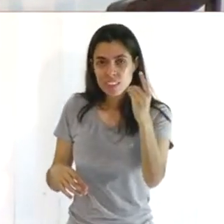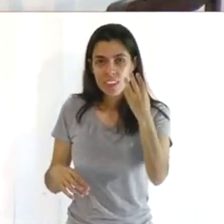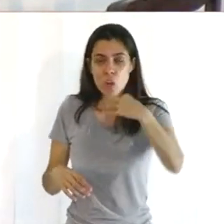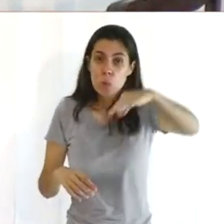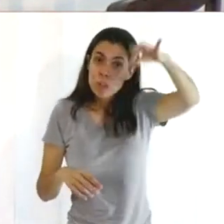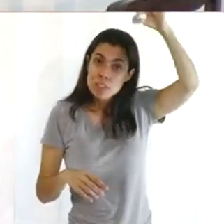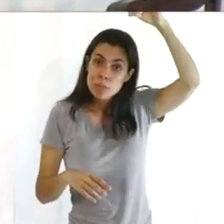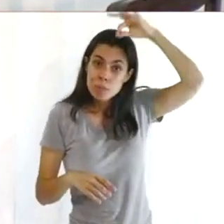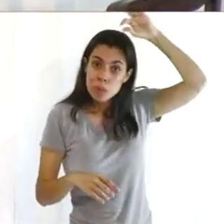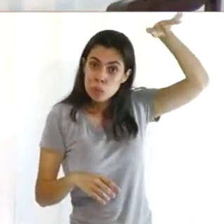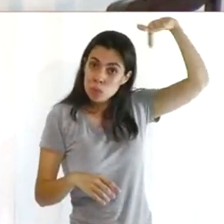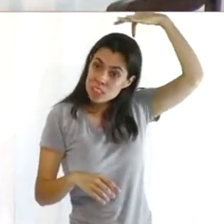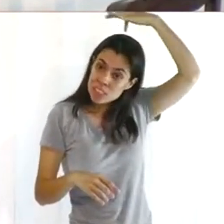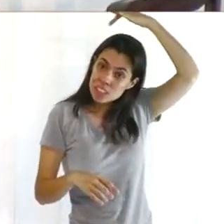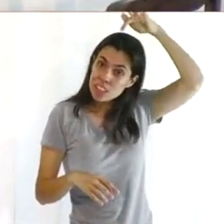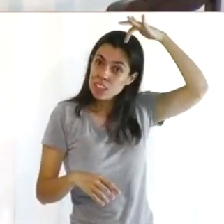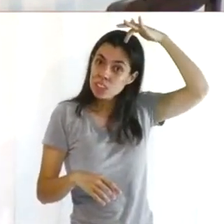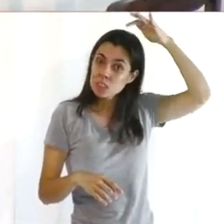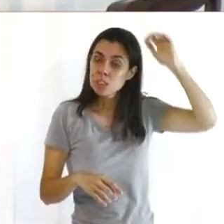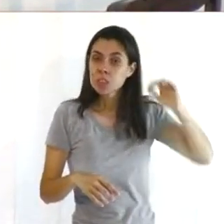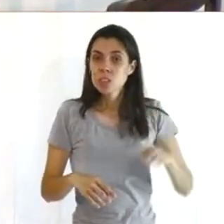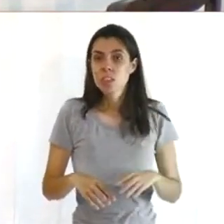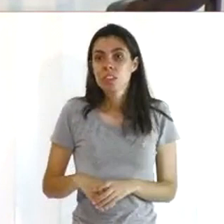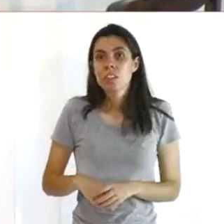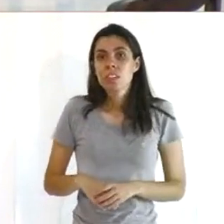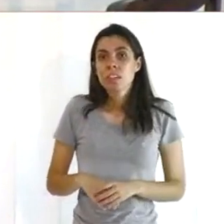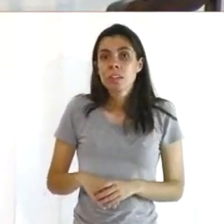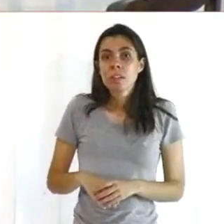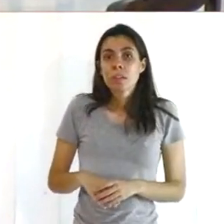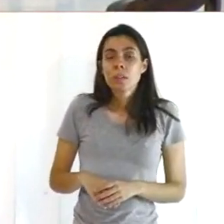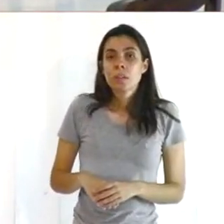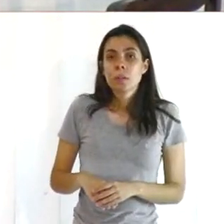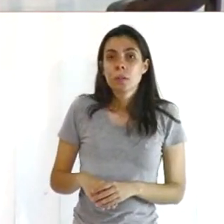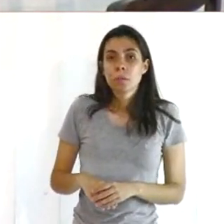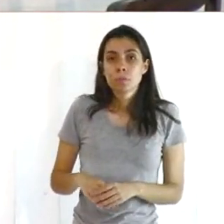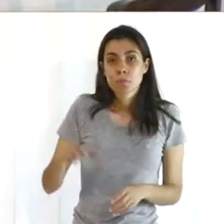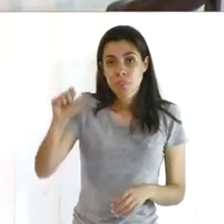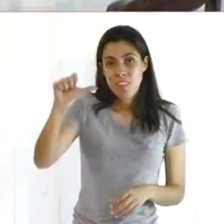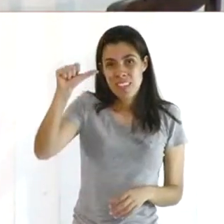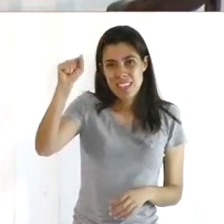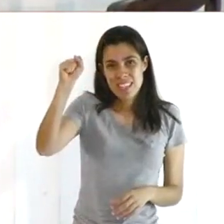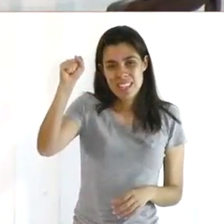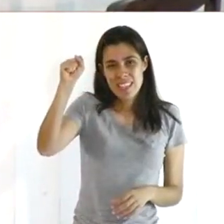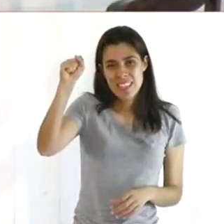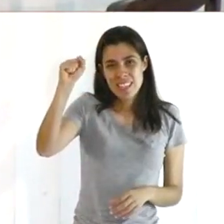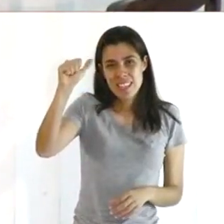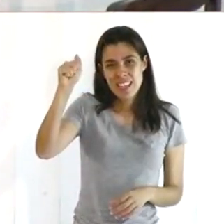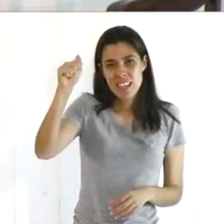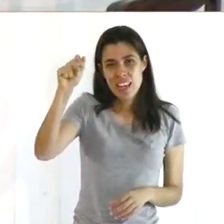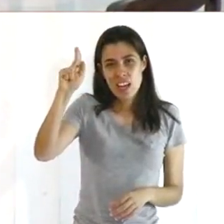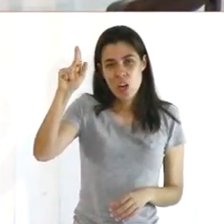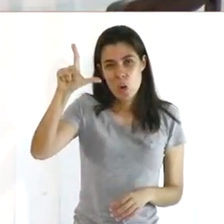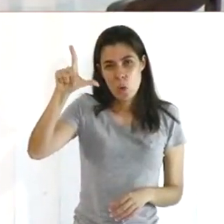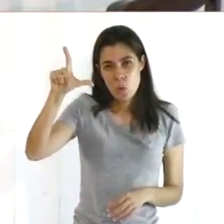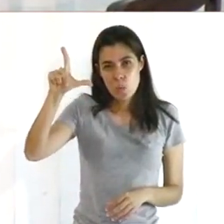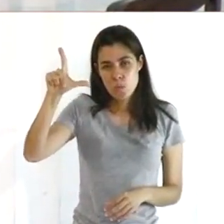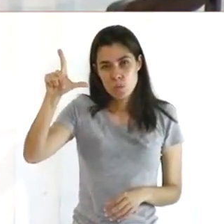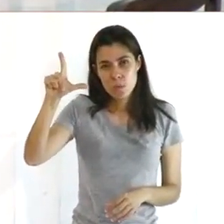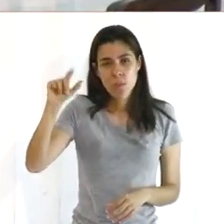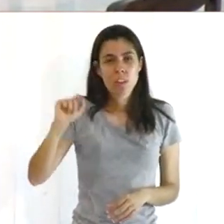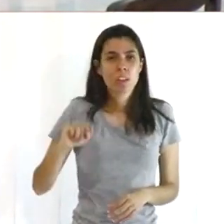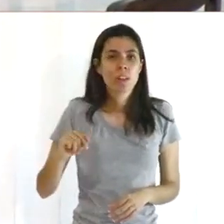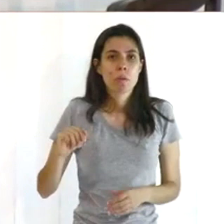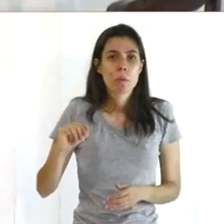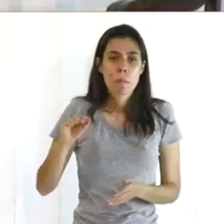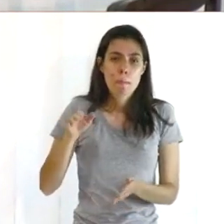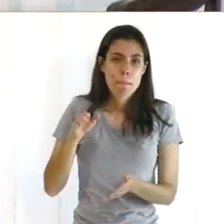Deus, o Espírito de Deus é retirado de Saul, e passa agora a habitar com Davi, mesmo ele demorando ainda bastante tempo para assumir